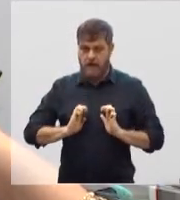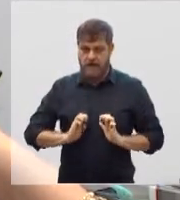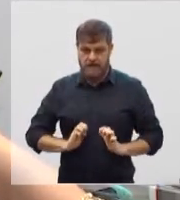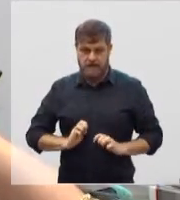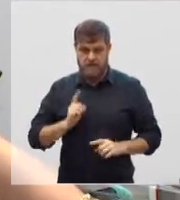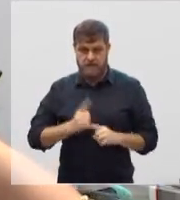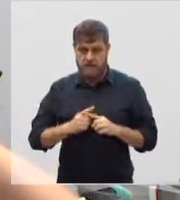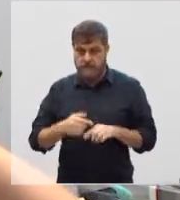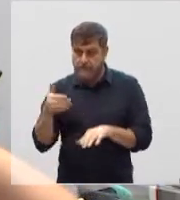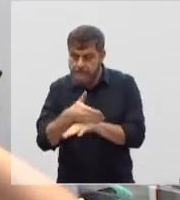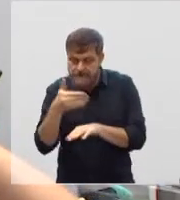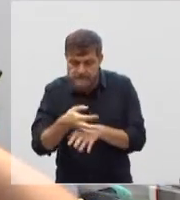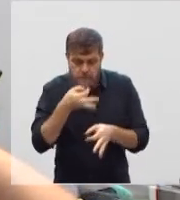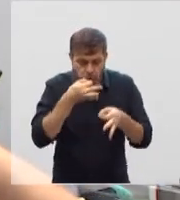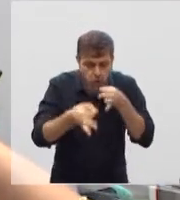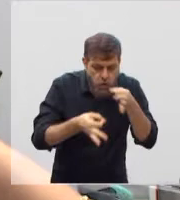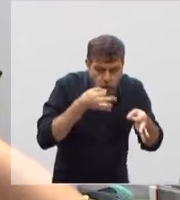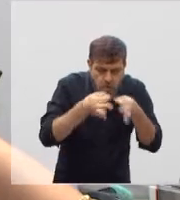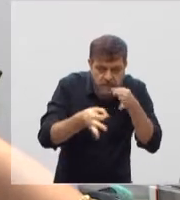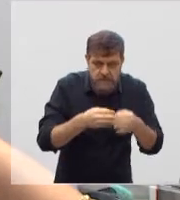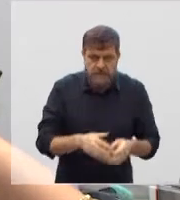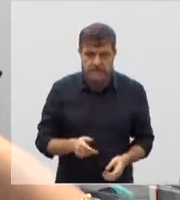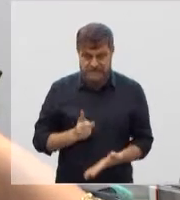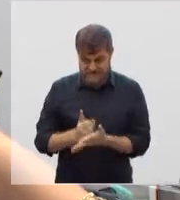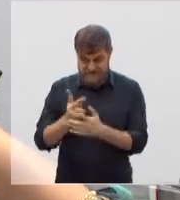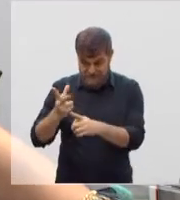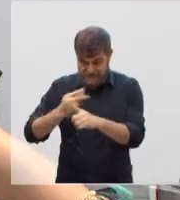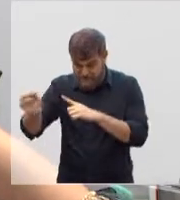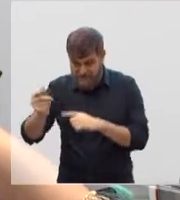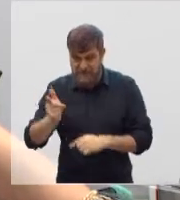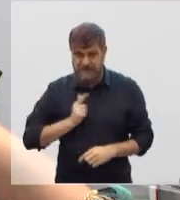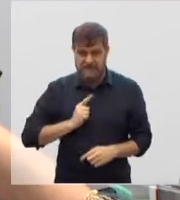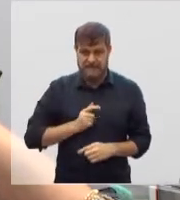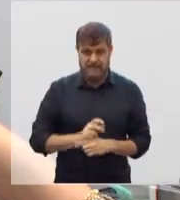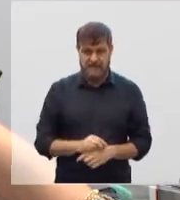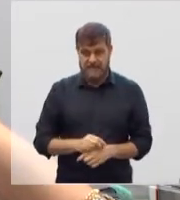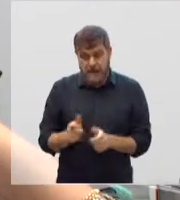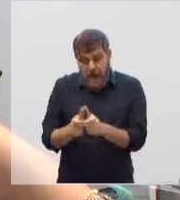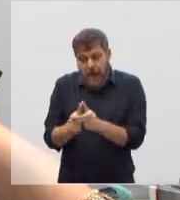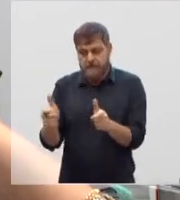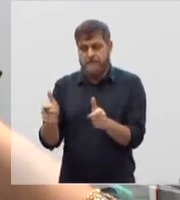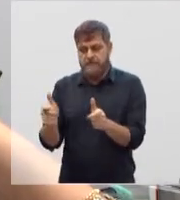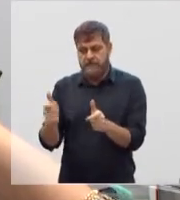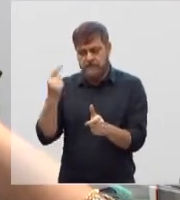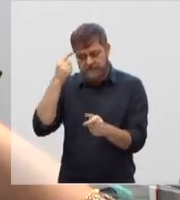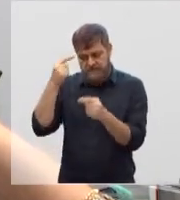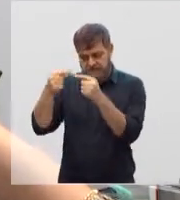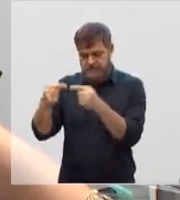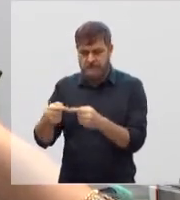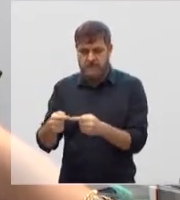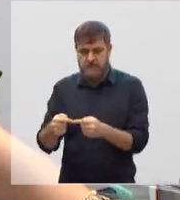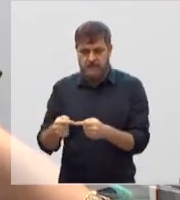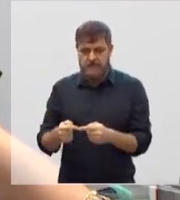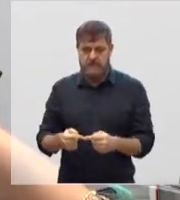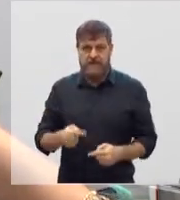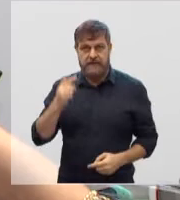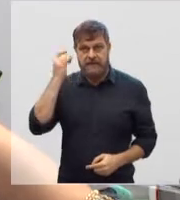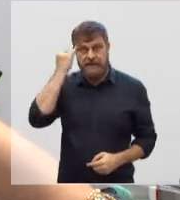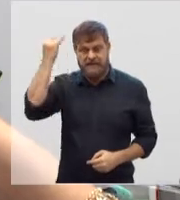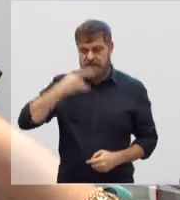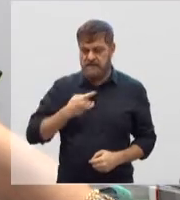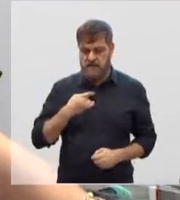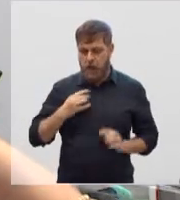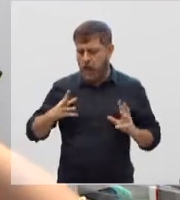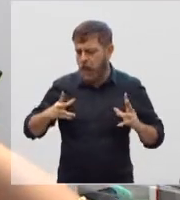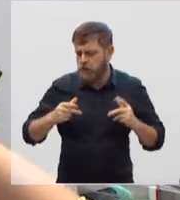moral. Afinal de contas, você participou. Não necessariamente você ganha, porque democracia é 50 mais 1 só. Essa ideia de achar